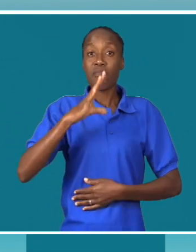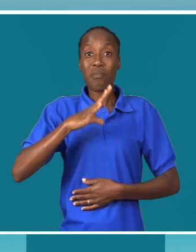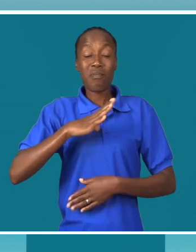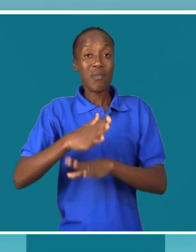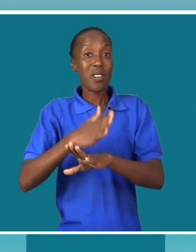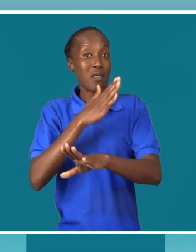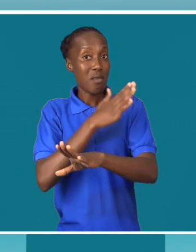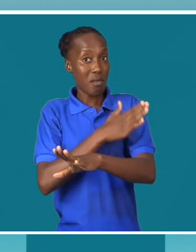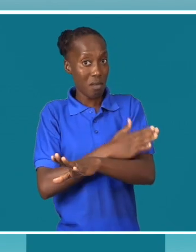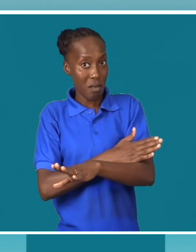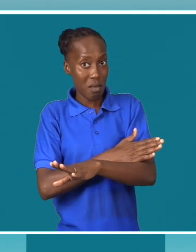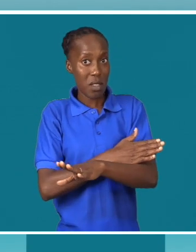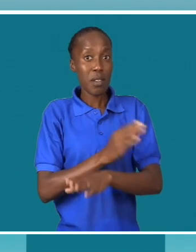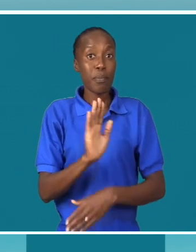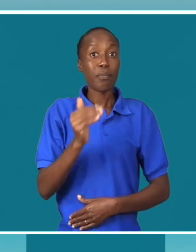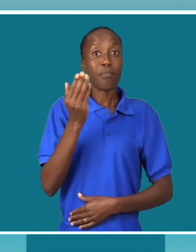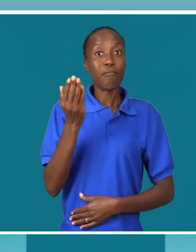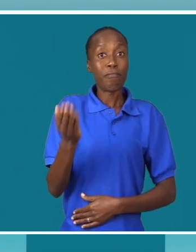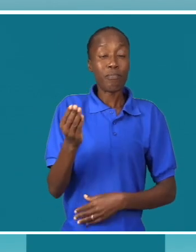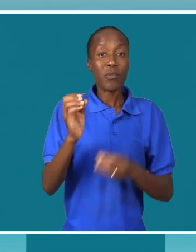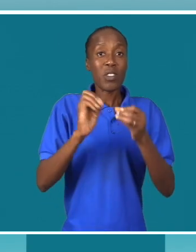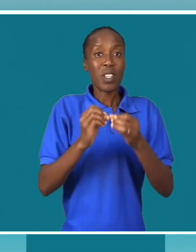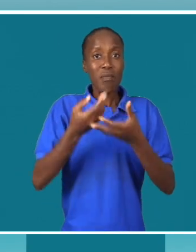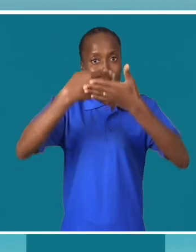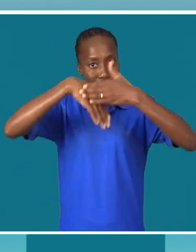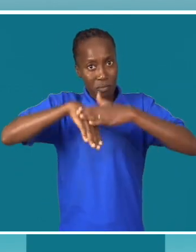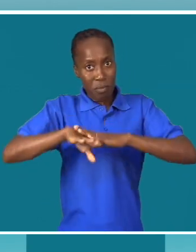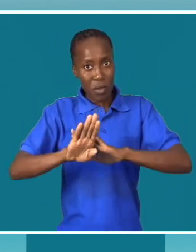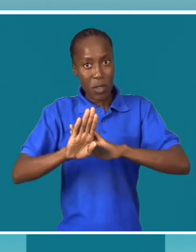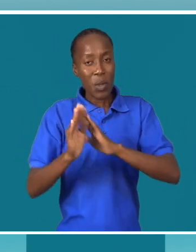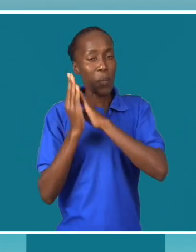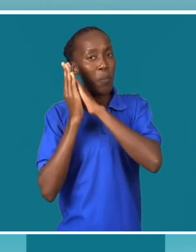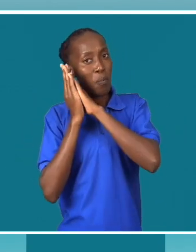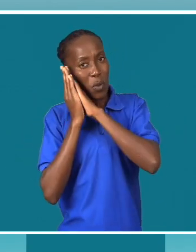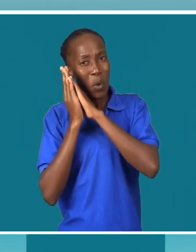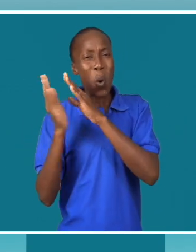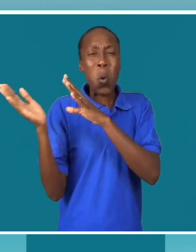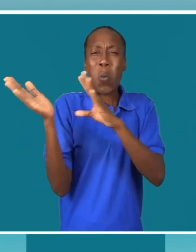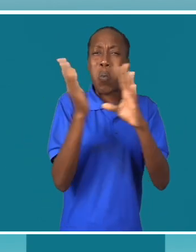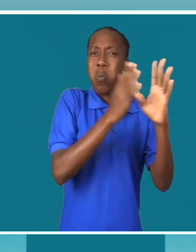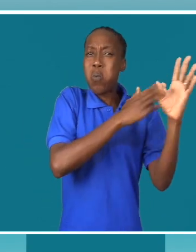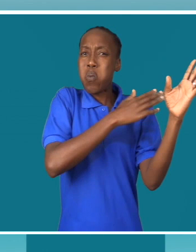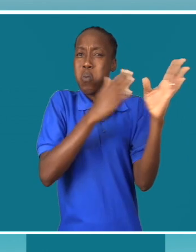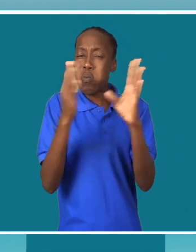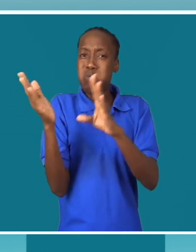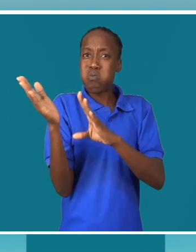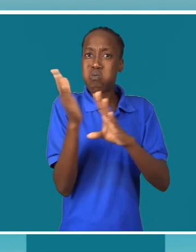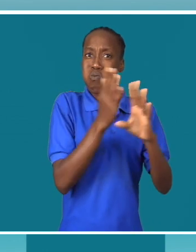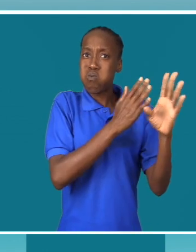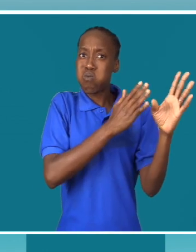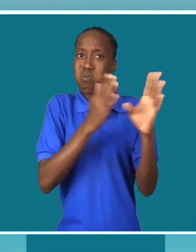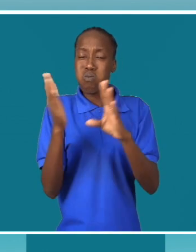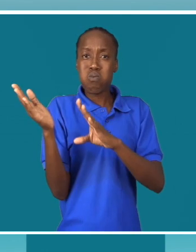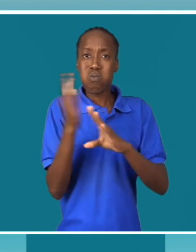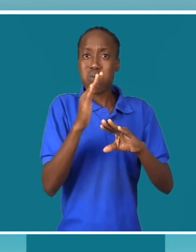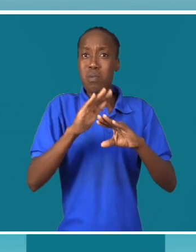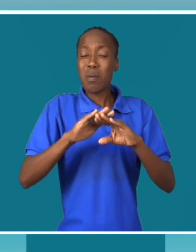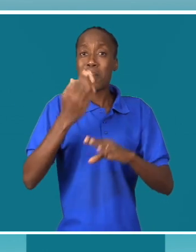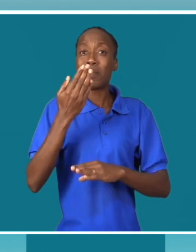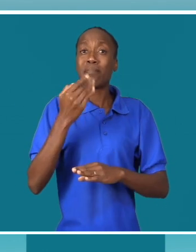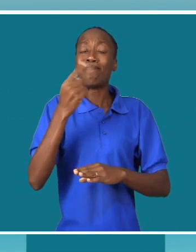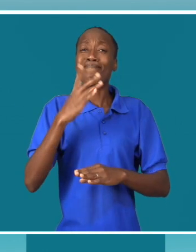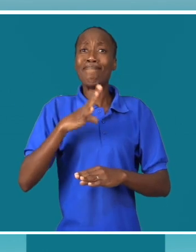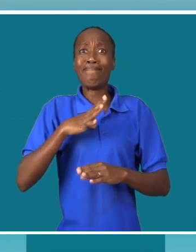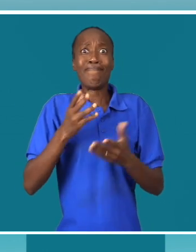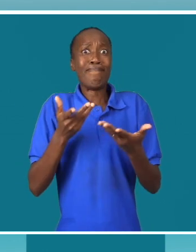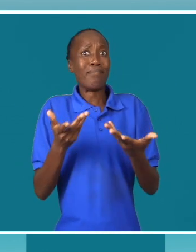esposa. Minha esposa também anda a medida de 35 também. Primeiro, nós vivemos dentro a descansar com aquela ventania. Sou bravo aquela ventania. De repente,